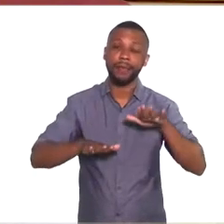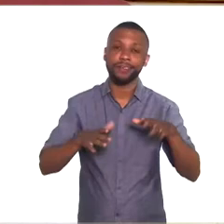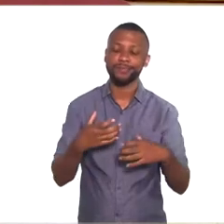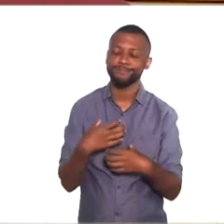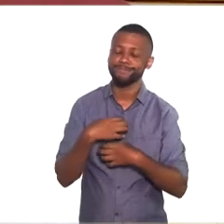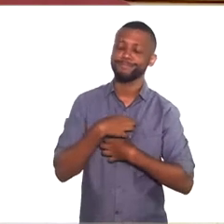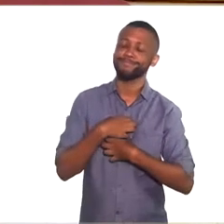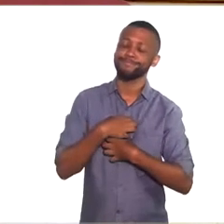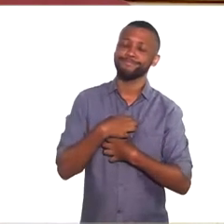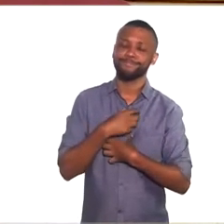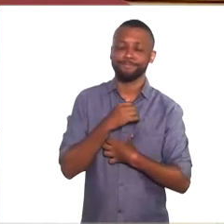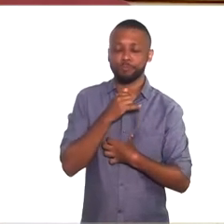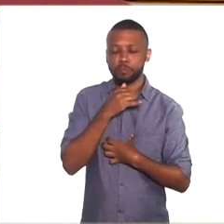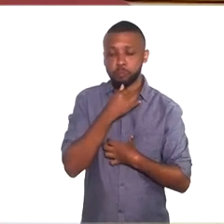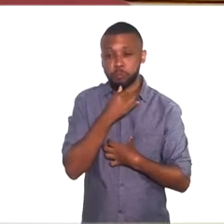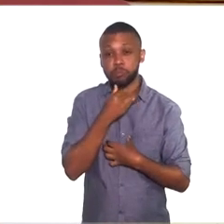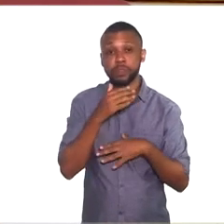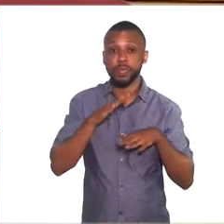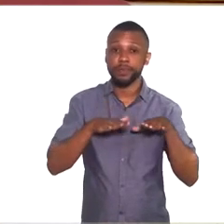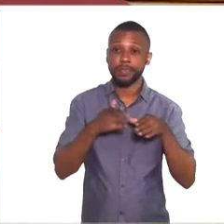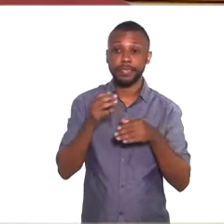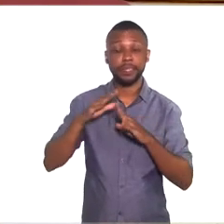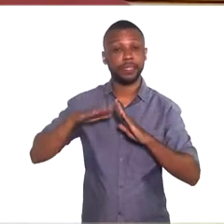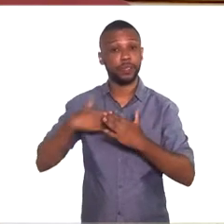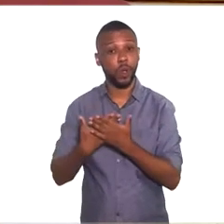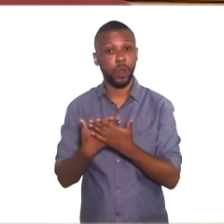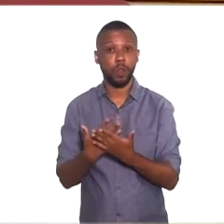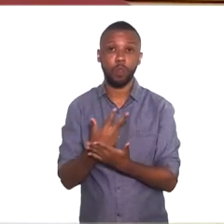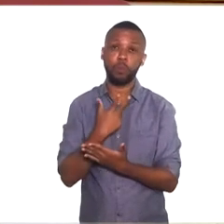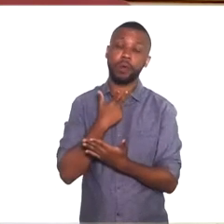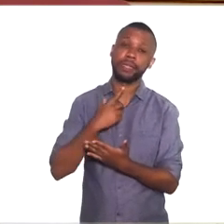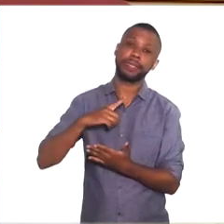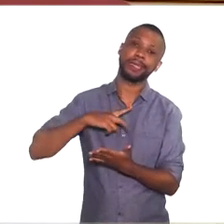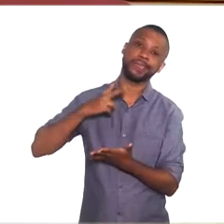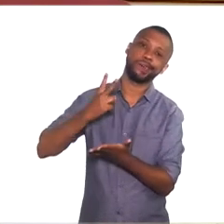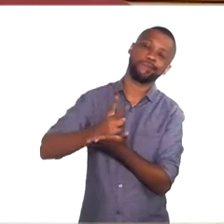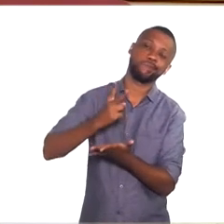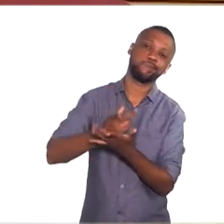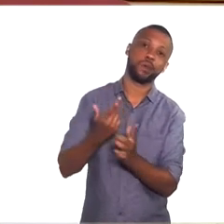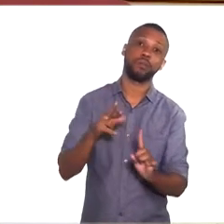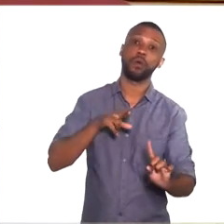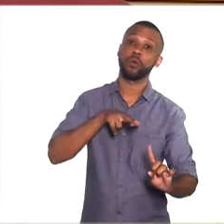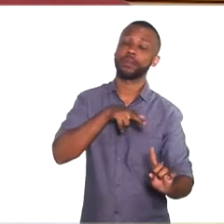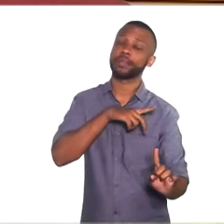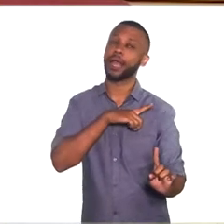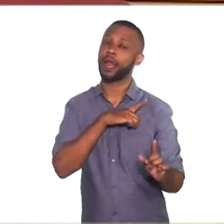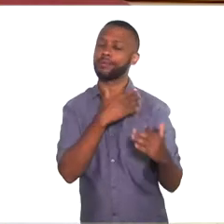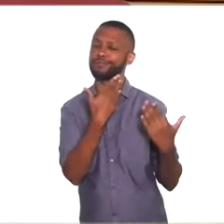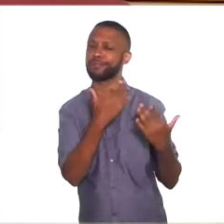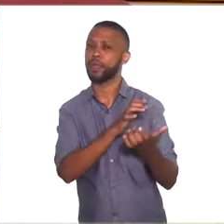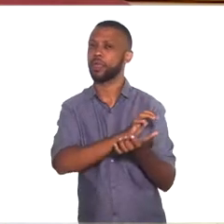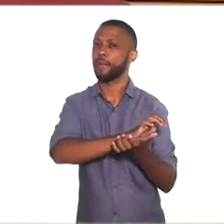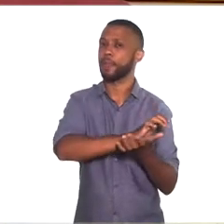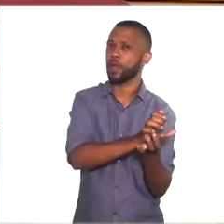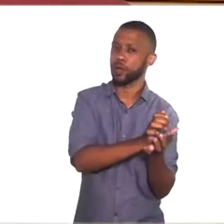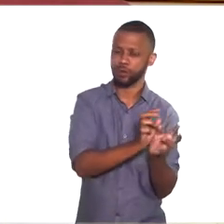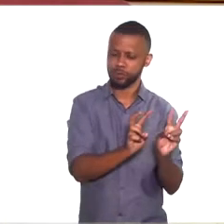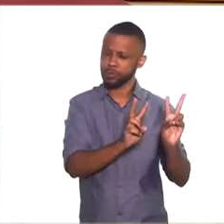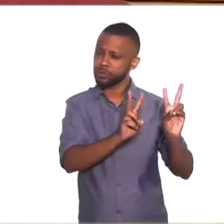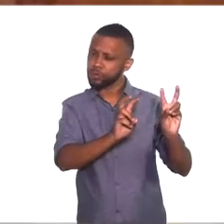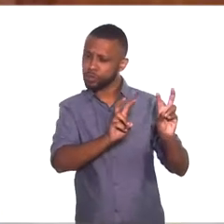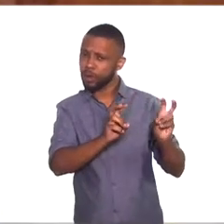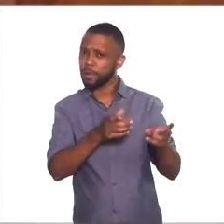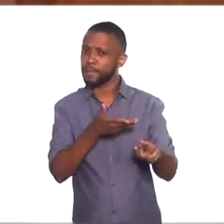que às vezes sinto muito que muitas vezes na escola não se possa ter hoje essas mesmas referências Hoje há um certo